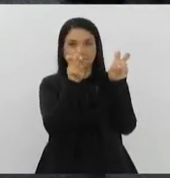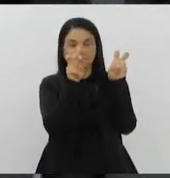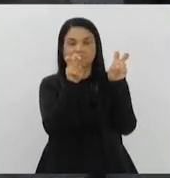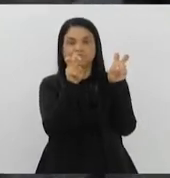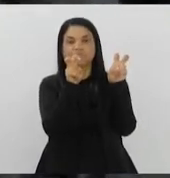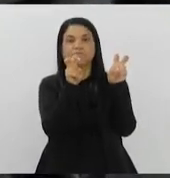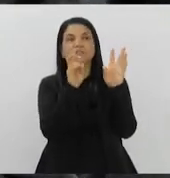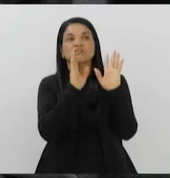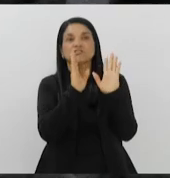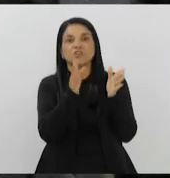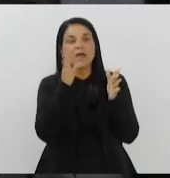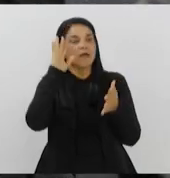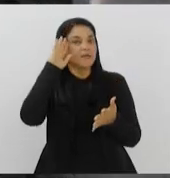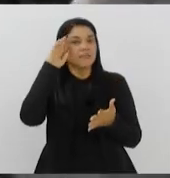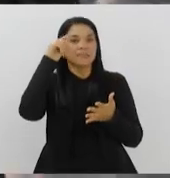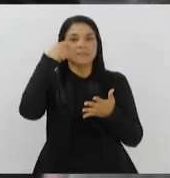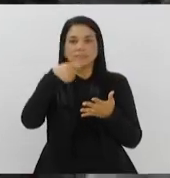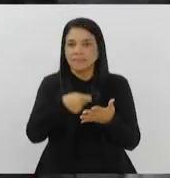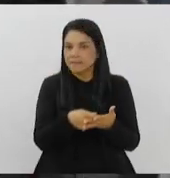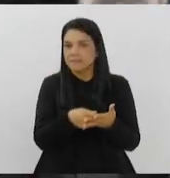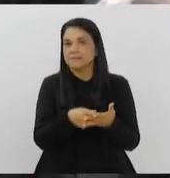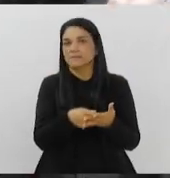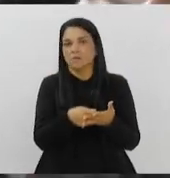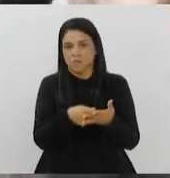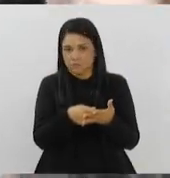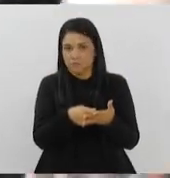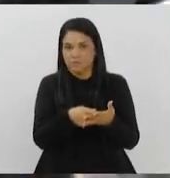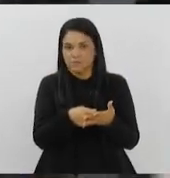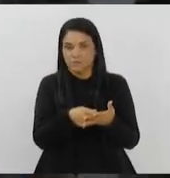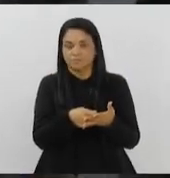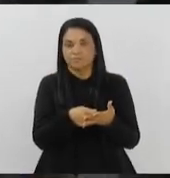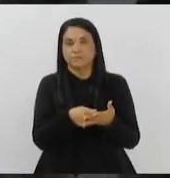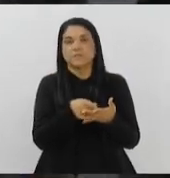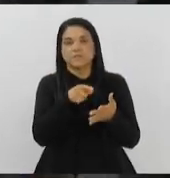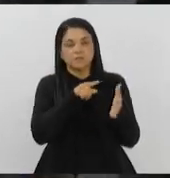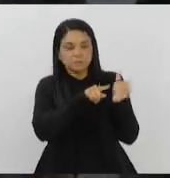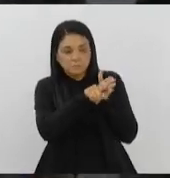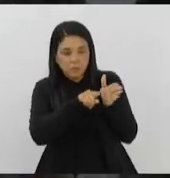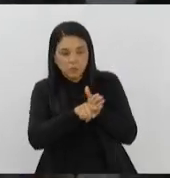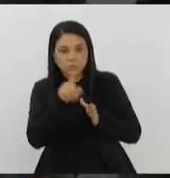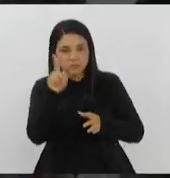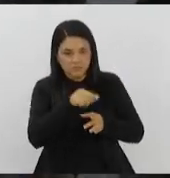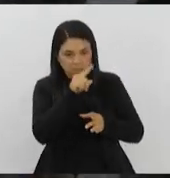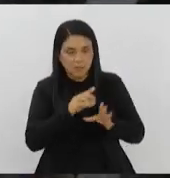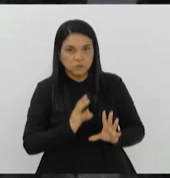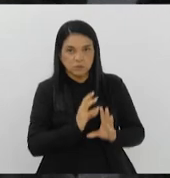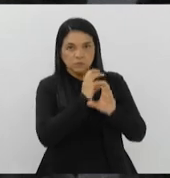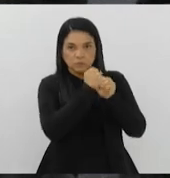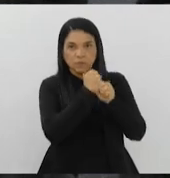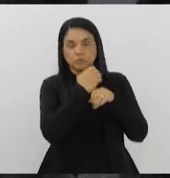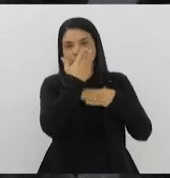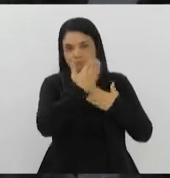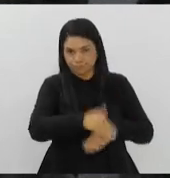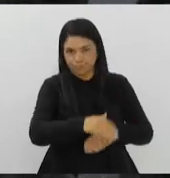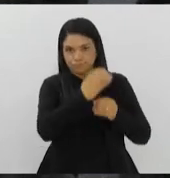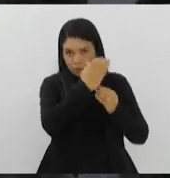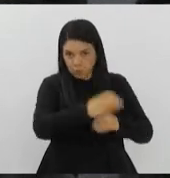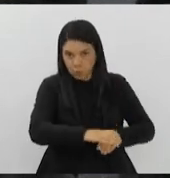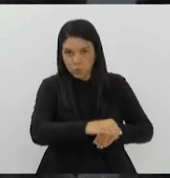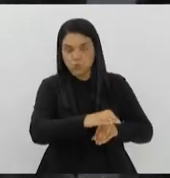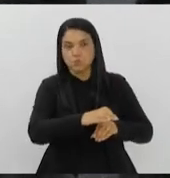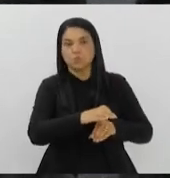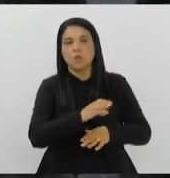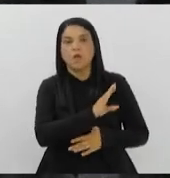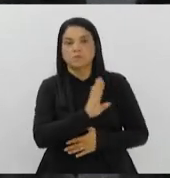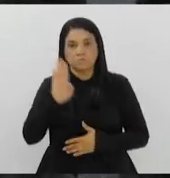quando já há uma decisão que essa questão seja anulada e que os pontos sejam dados aos candidatos. Então, agradecer aqui